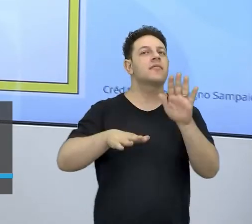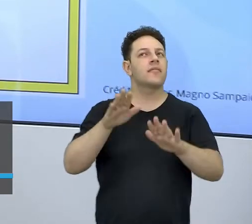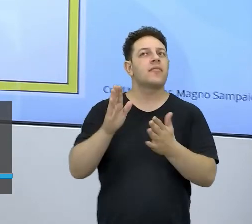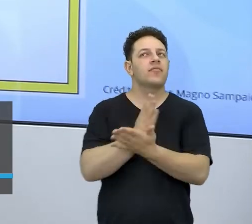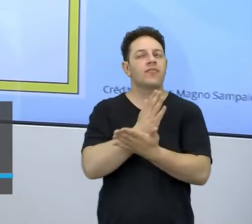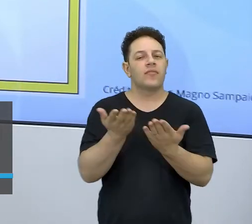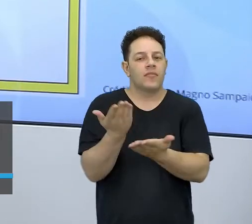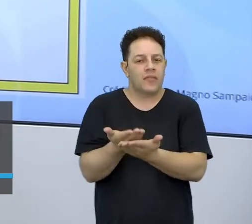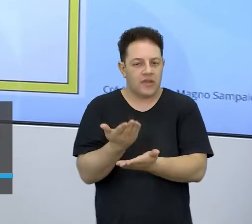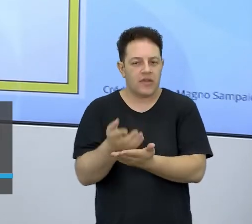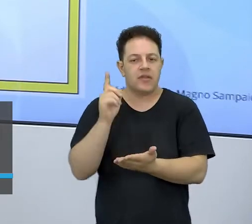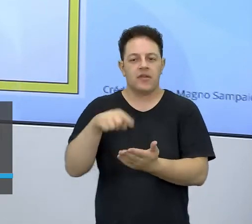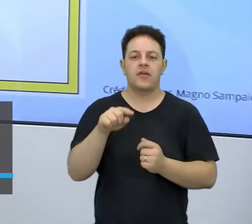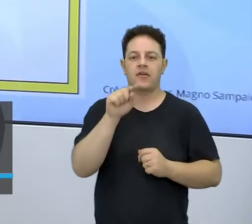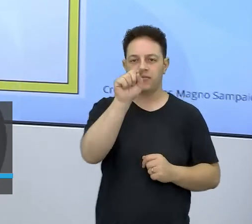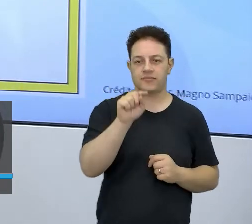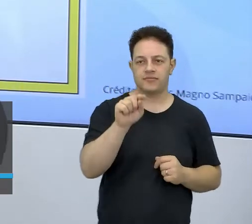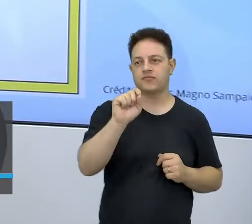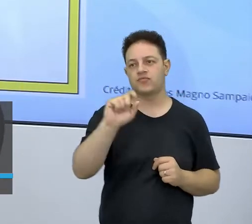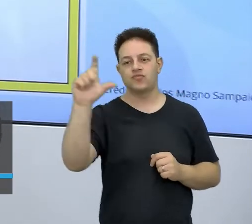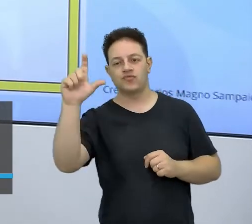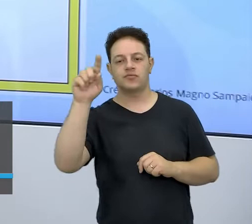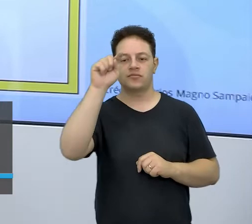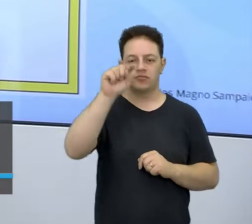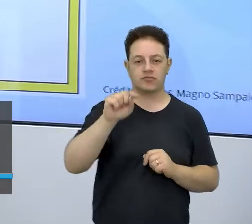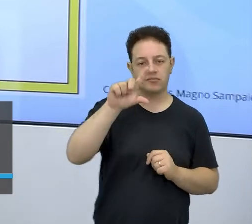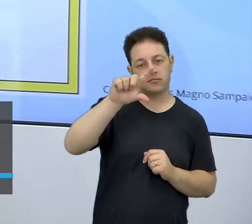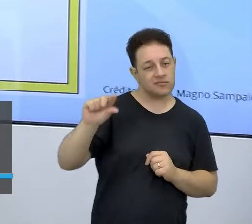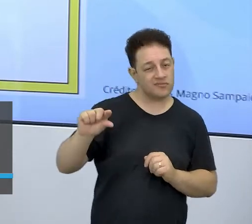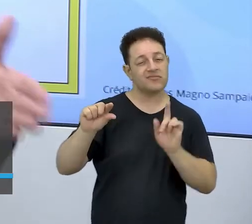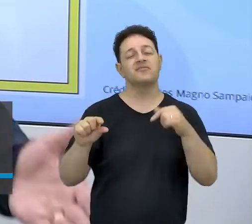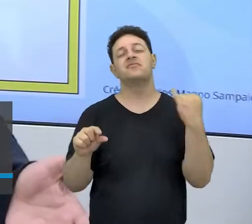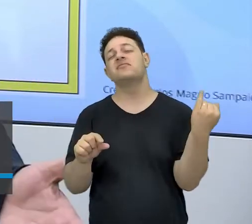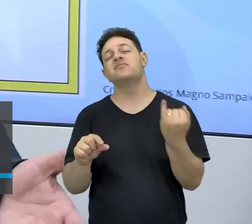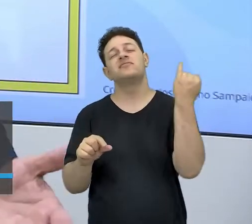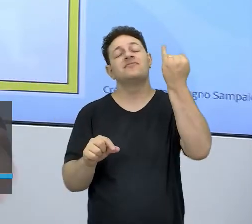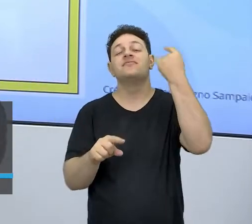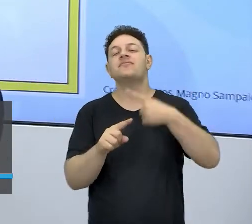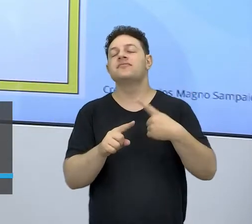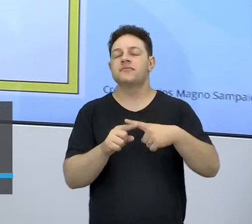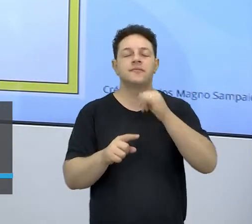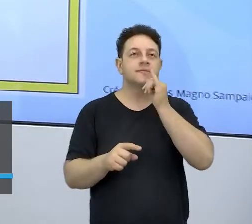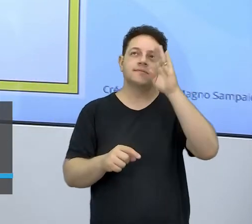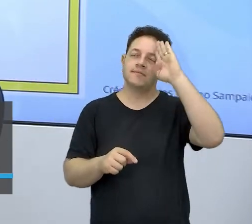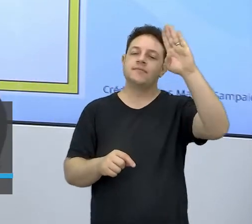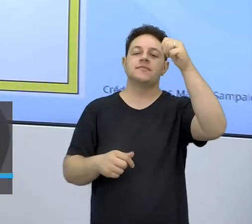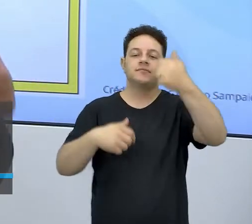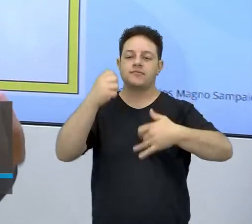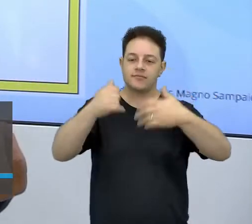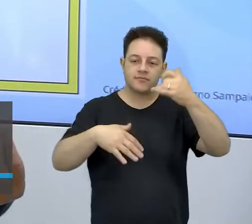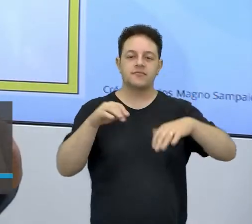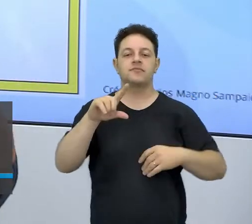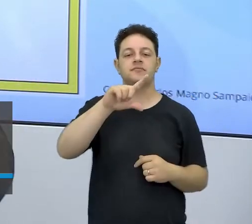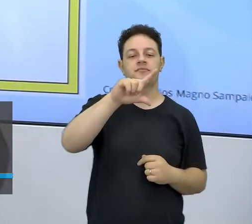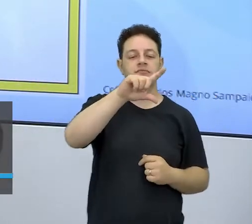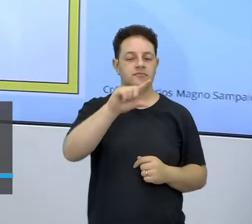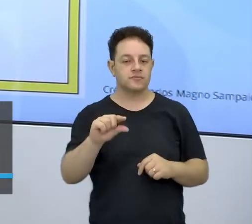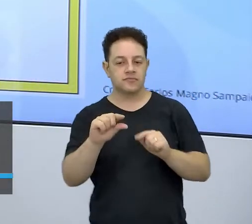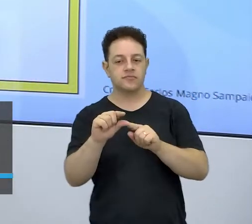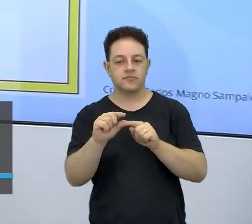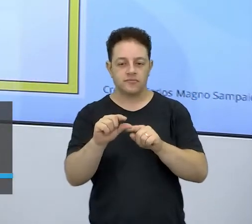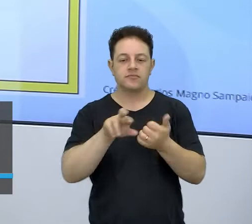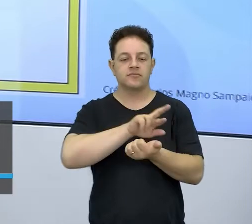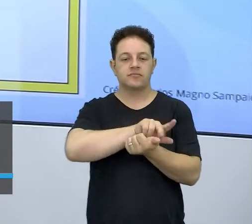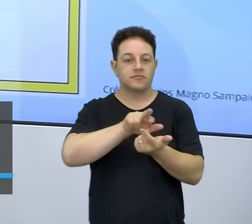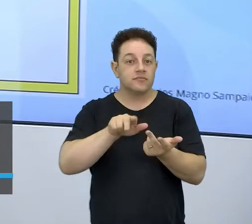de consideração de proporção são extremamente importantes, principalmente aquelas que a gente fala da redução, né, de